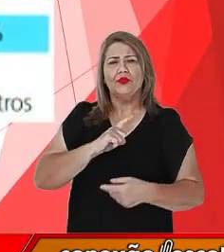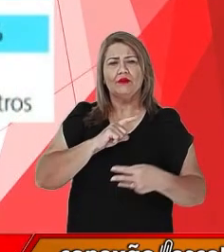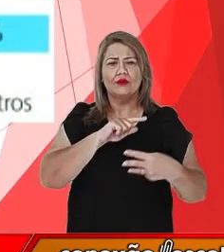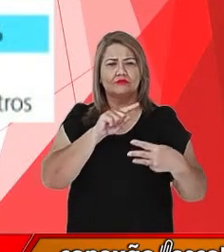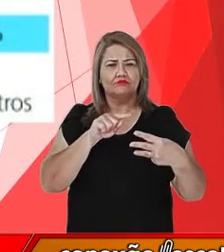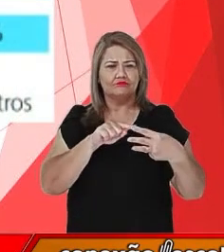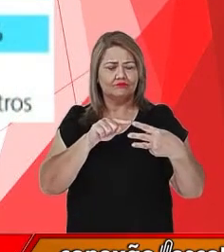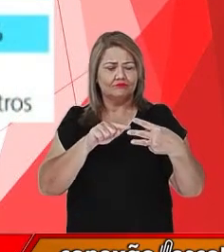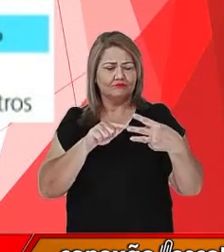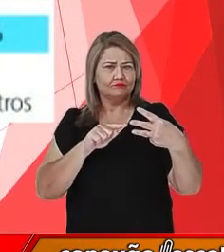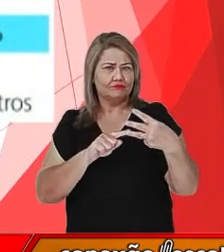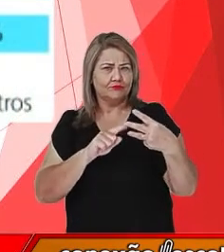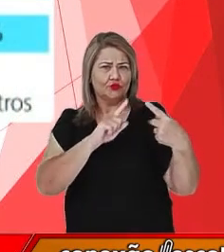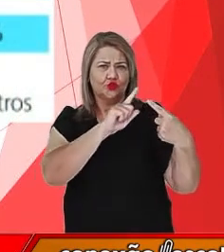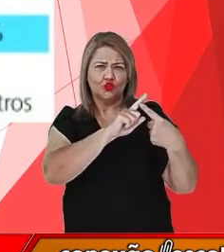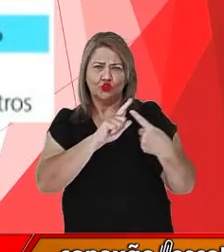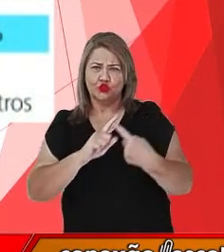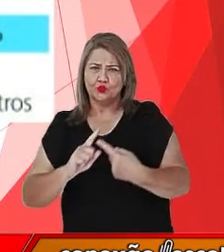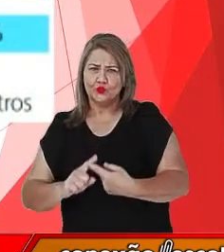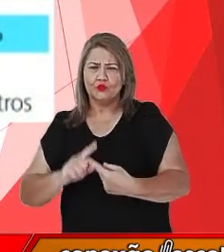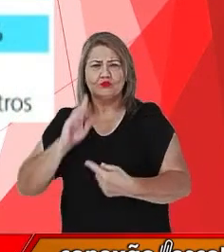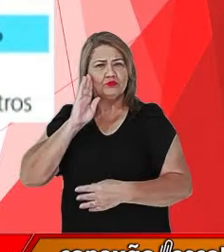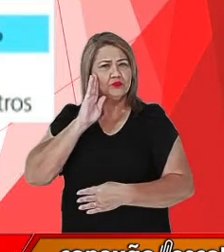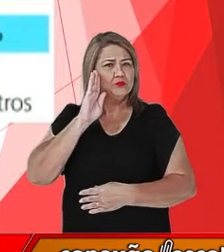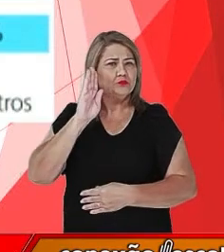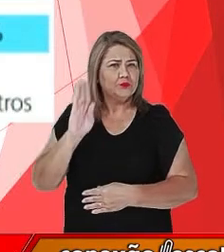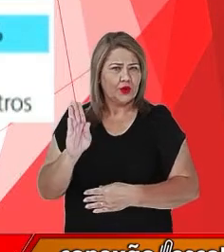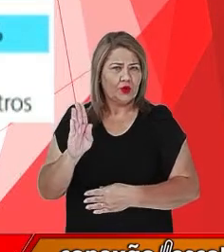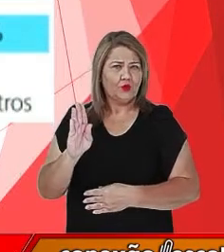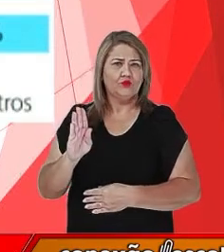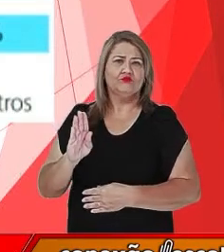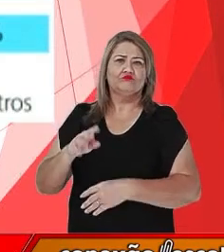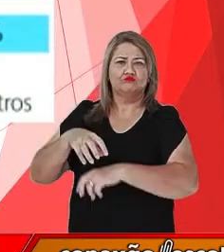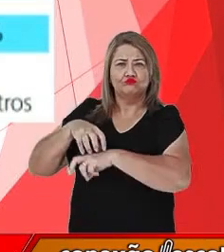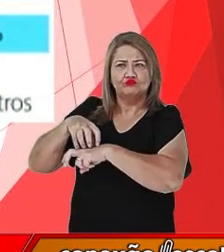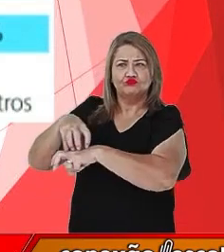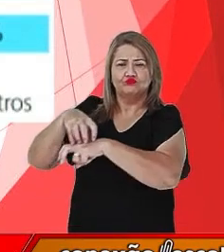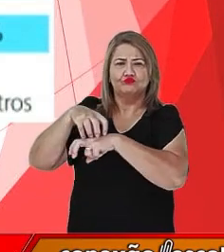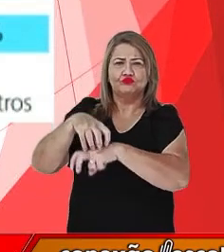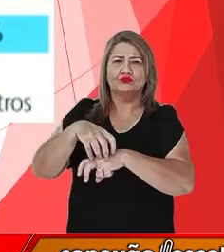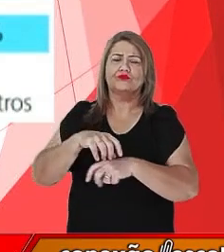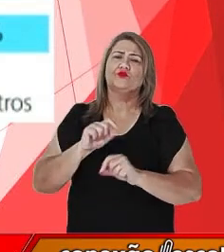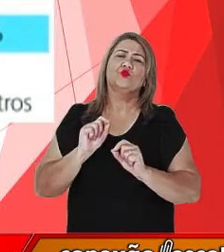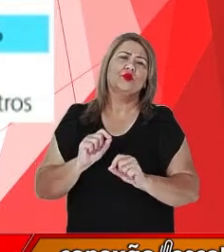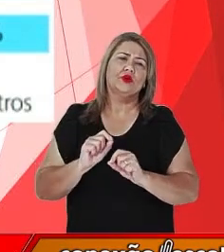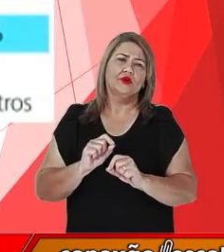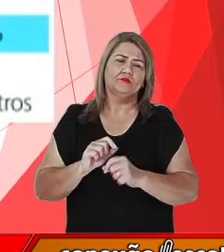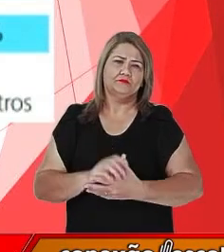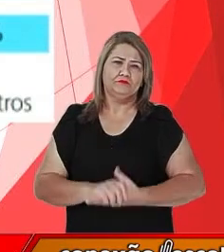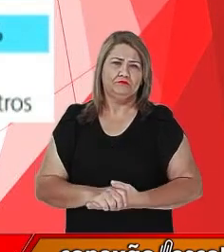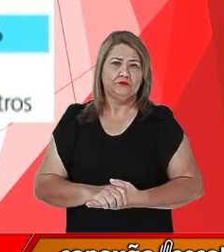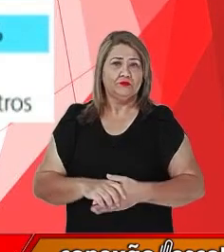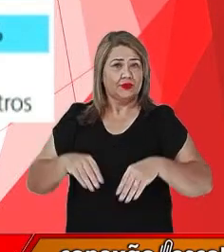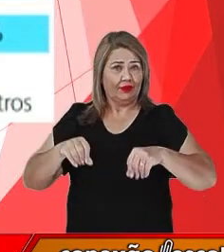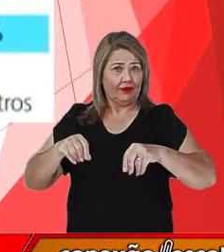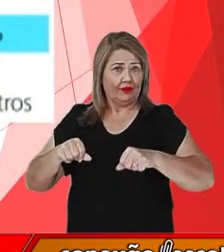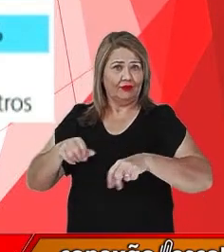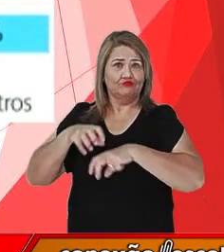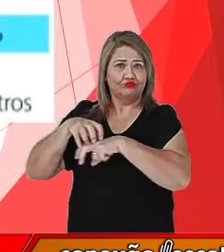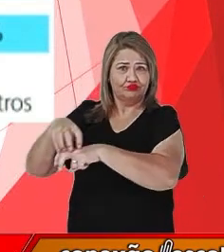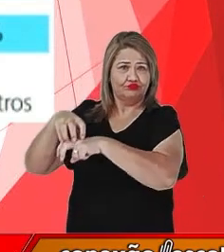três tipos aí principais de meios de transporte. Transportes